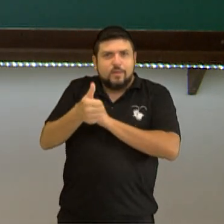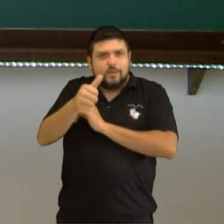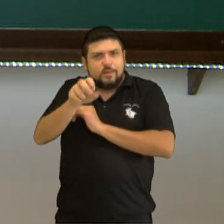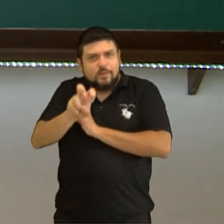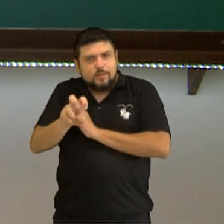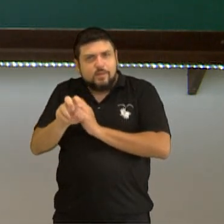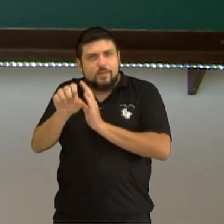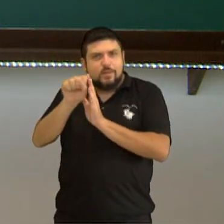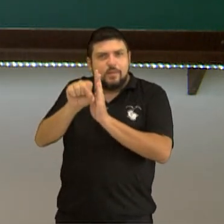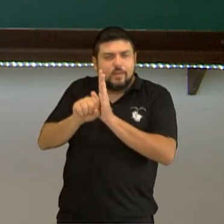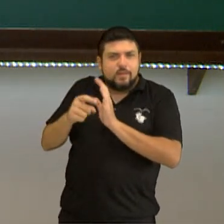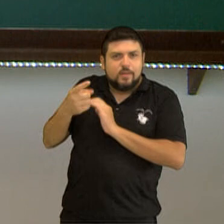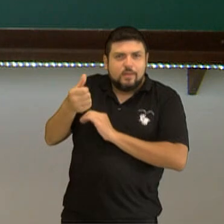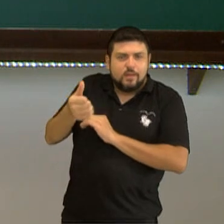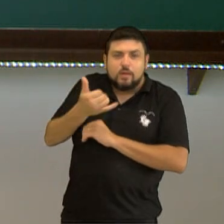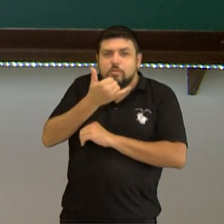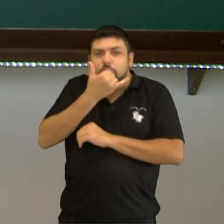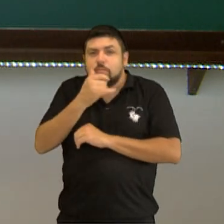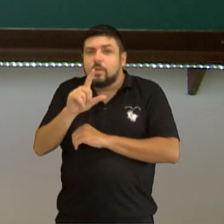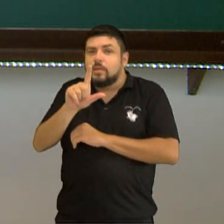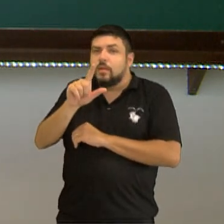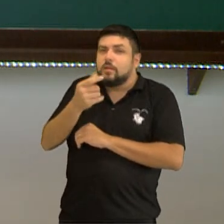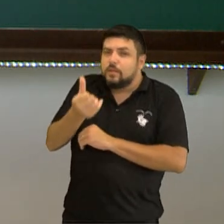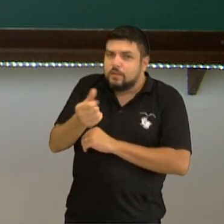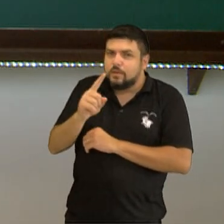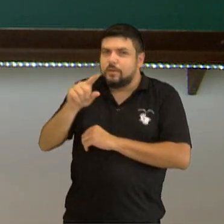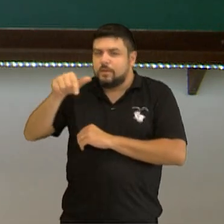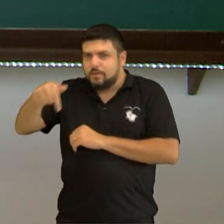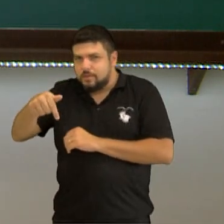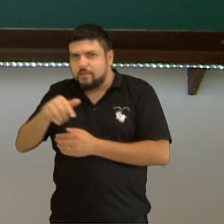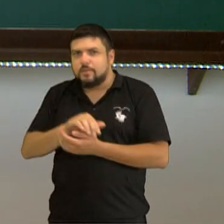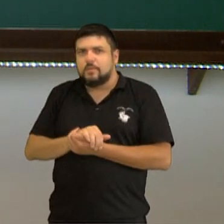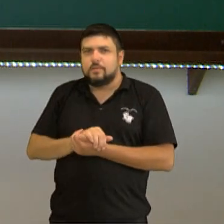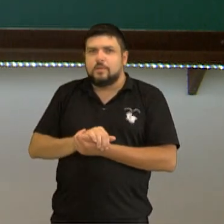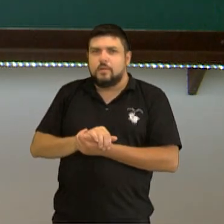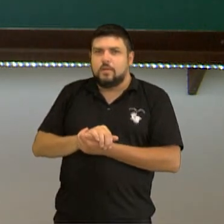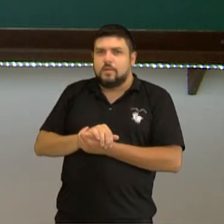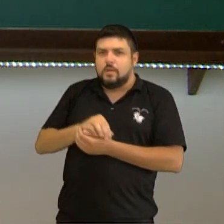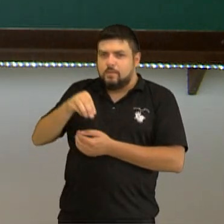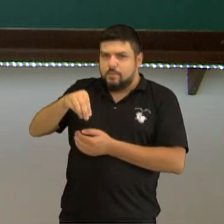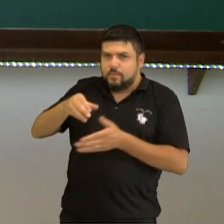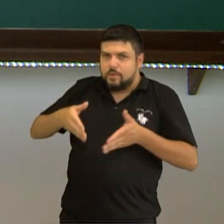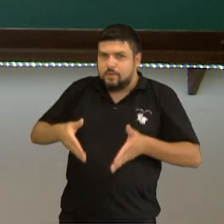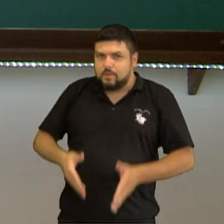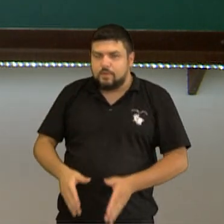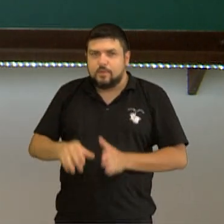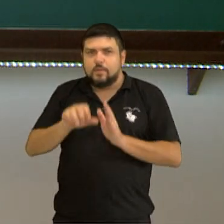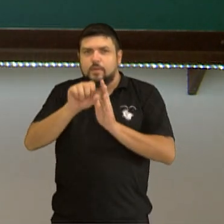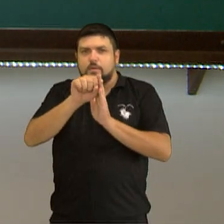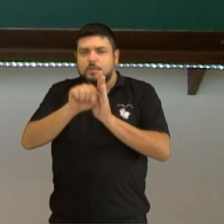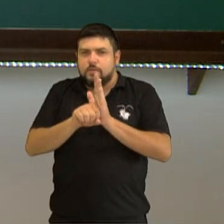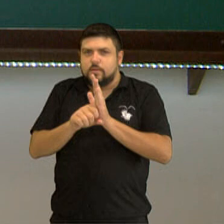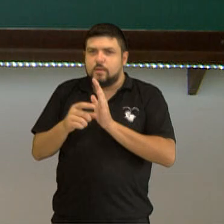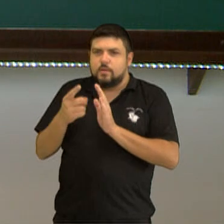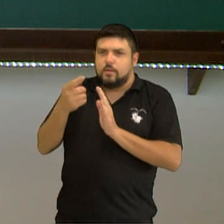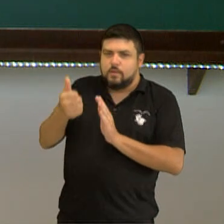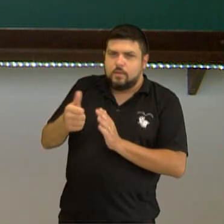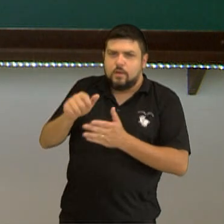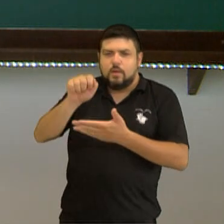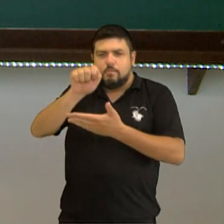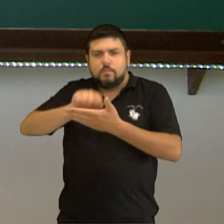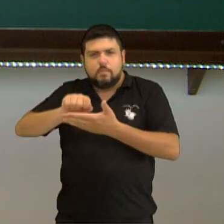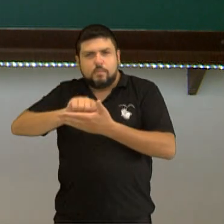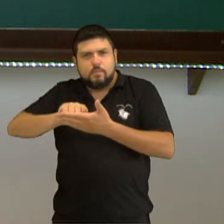XVI, no século XVI, século XVII, né? Maquiavel nasceu no século XVI, escreveu sua principal obra no século